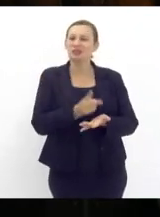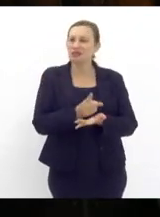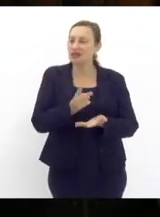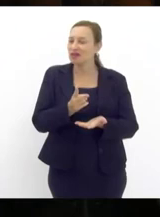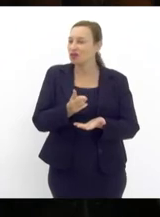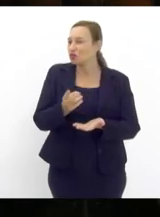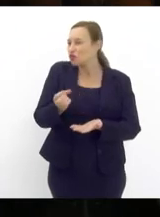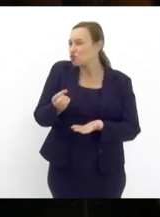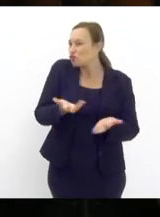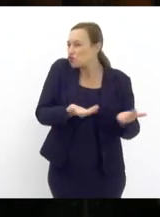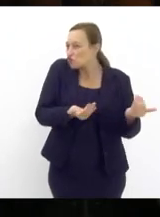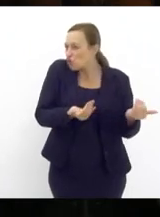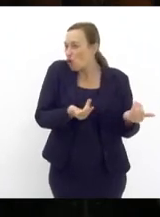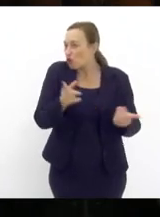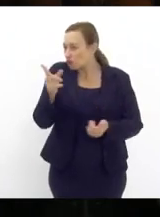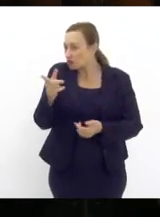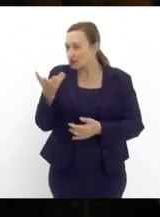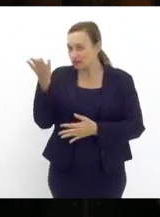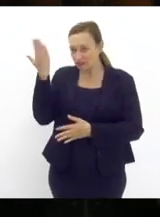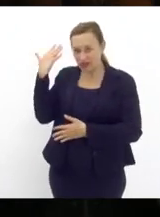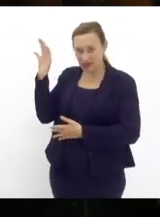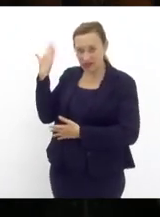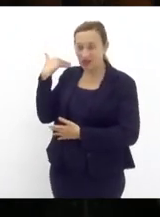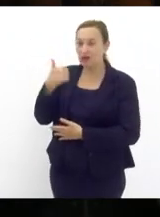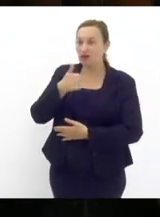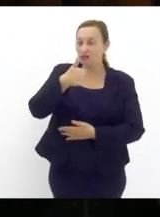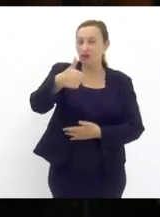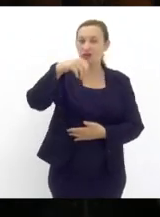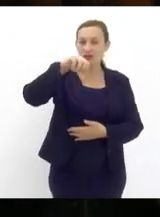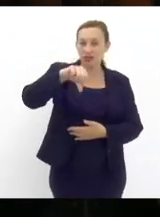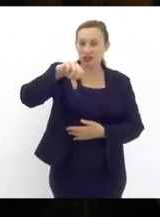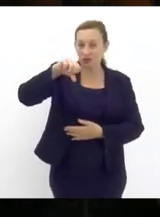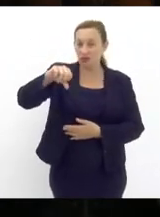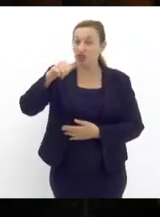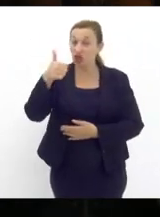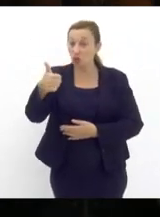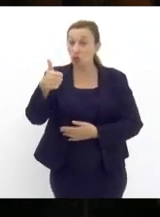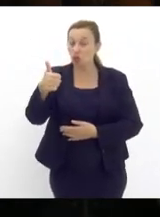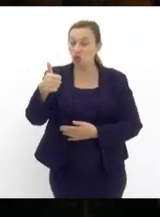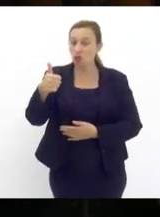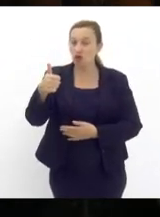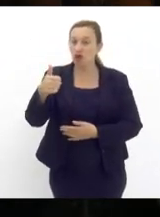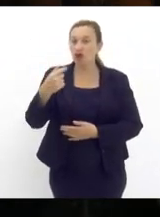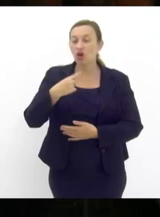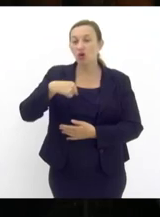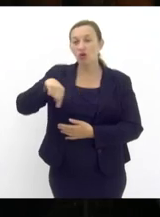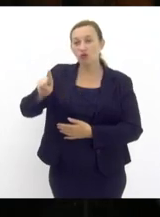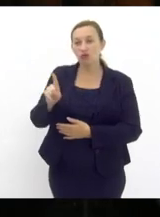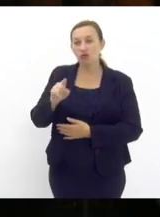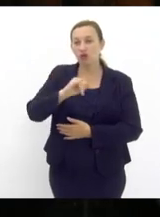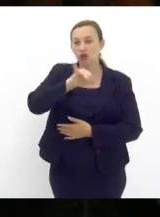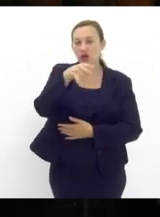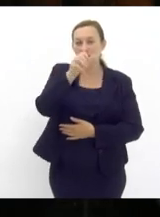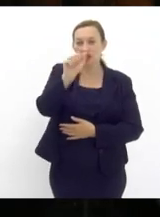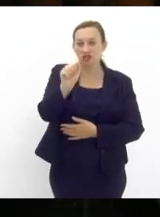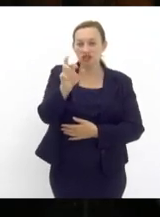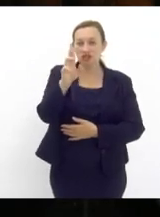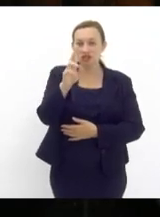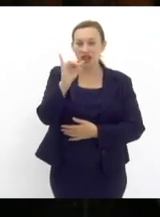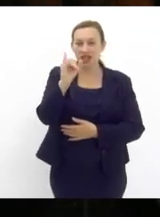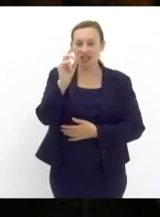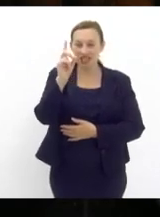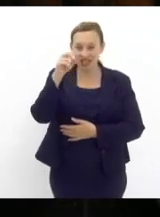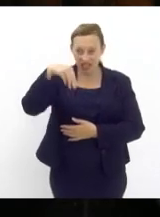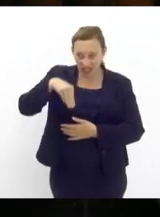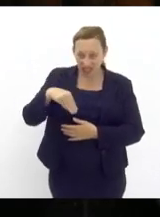que em 1991 eu tive no Jardim do Palácio Guanabara